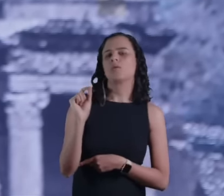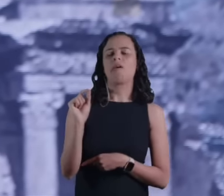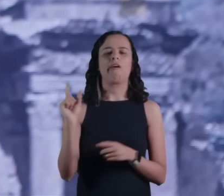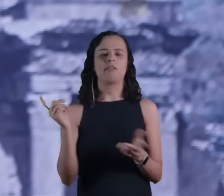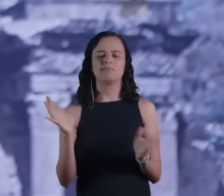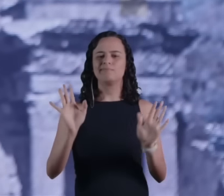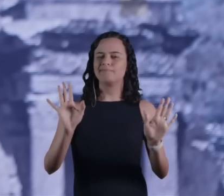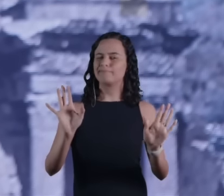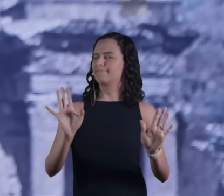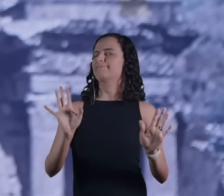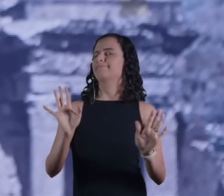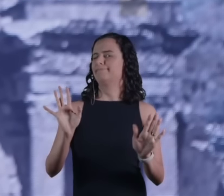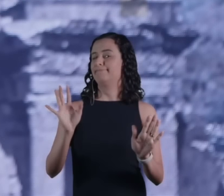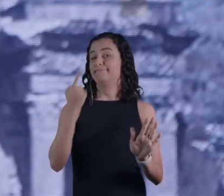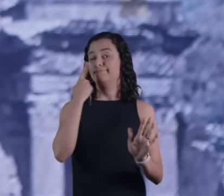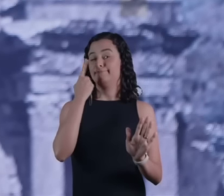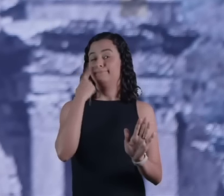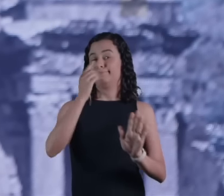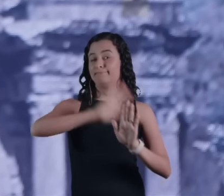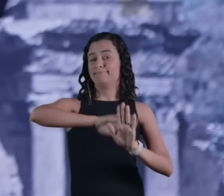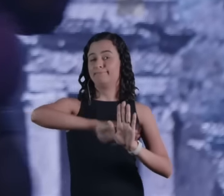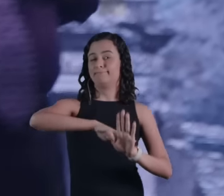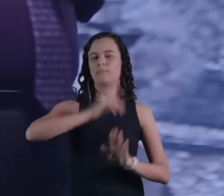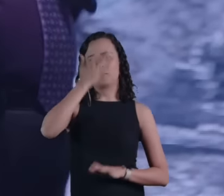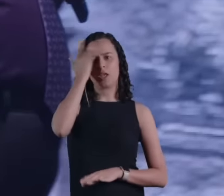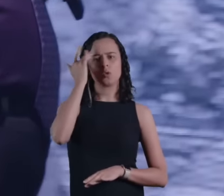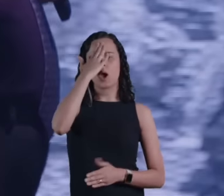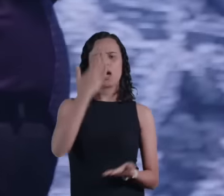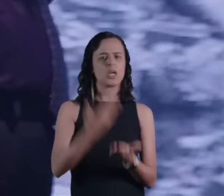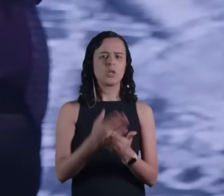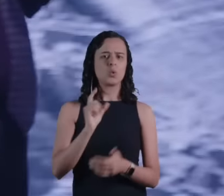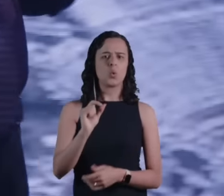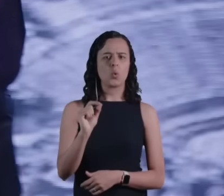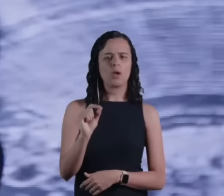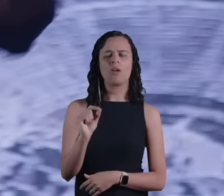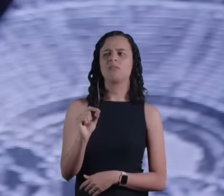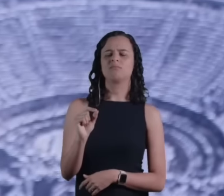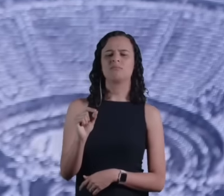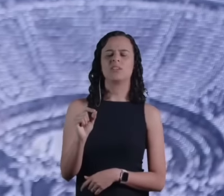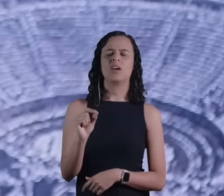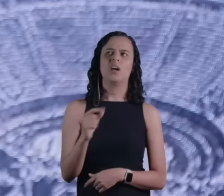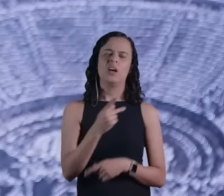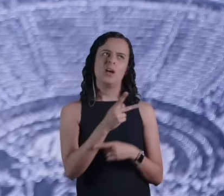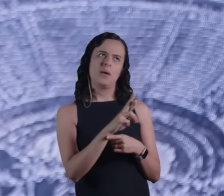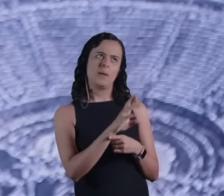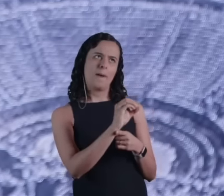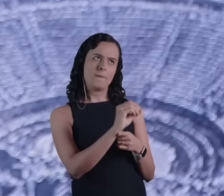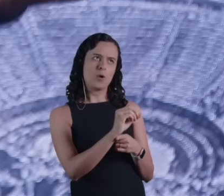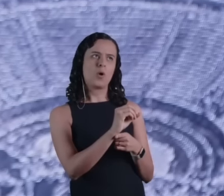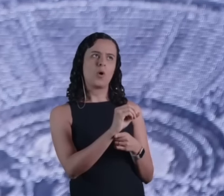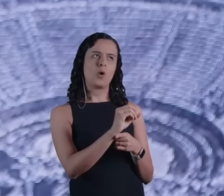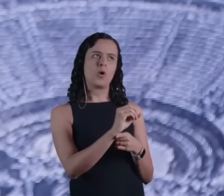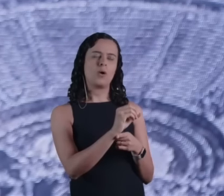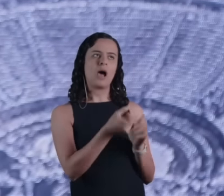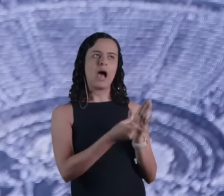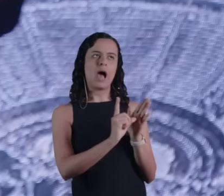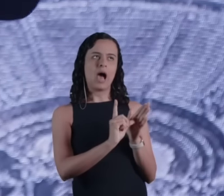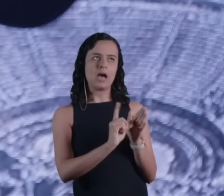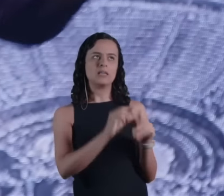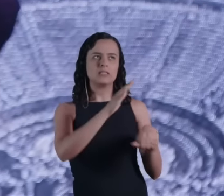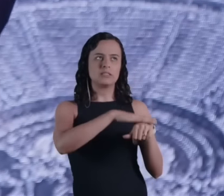está o pulo do gato? As pessoas acreditam que propósito é alguma coisa, porque propósito é alguma coisa que você põe antes,